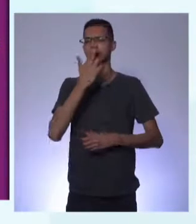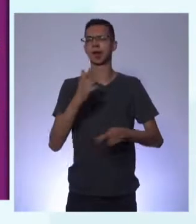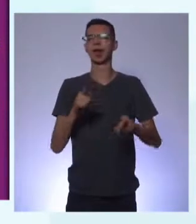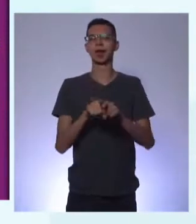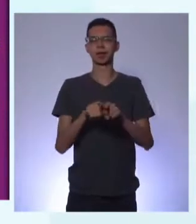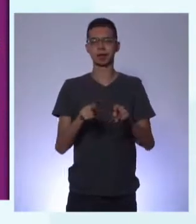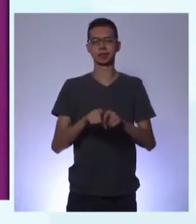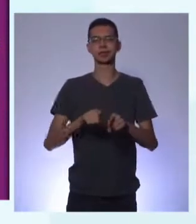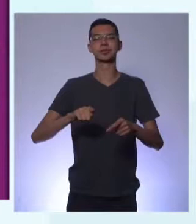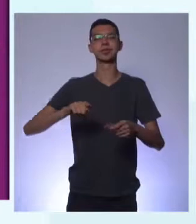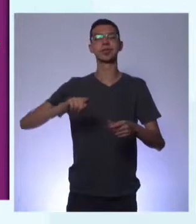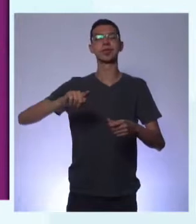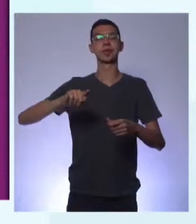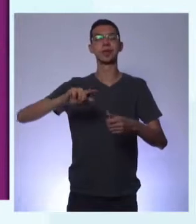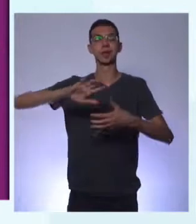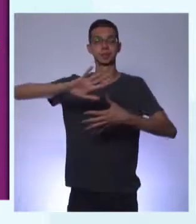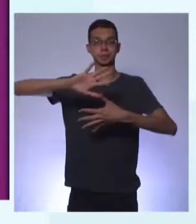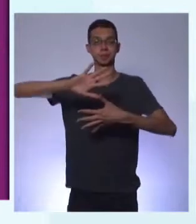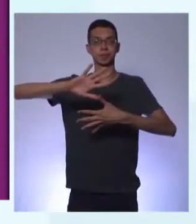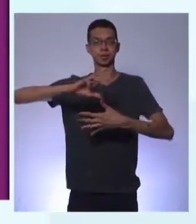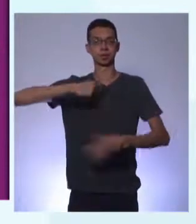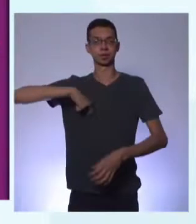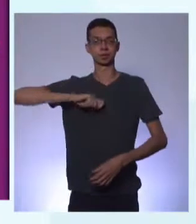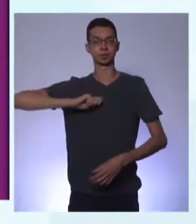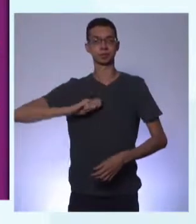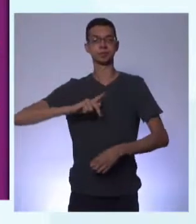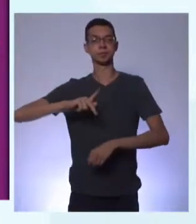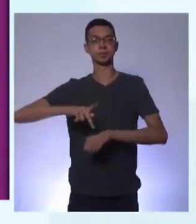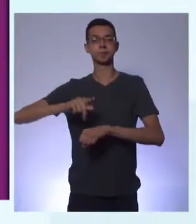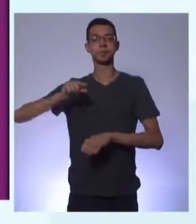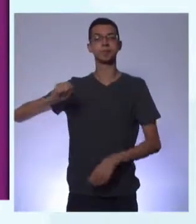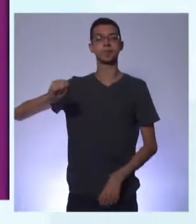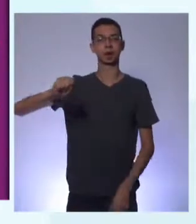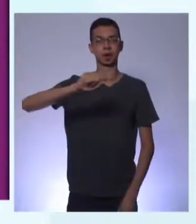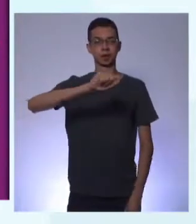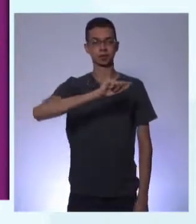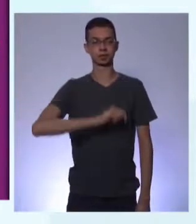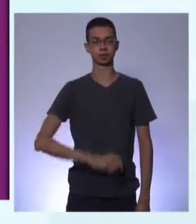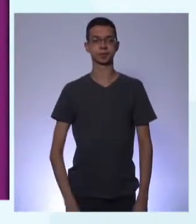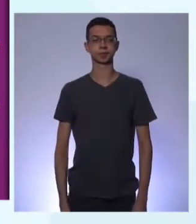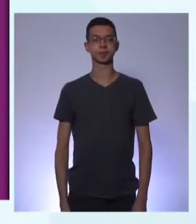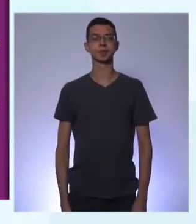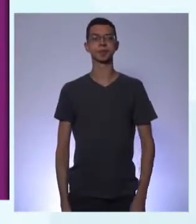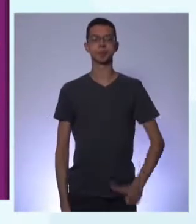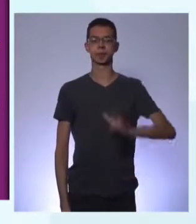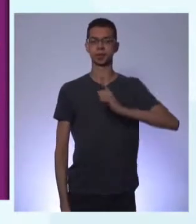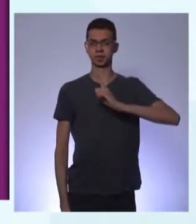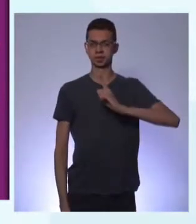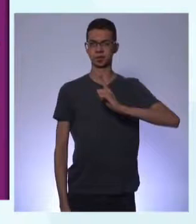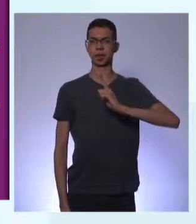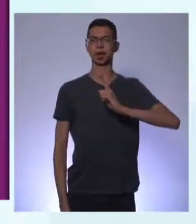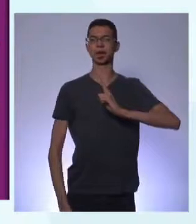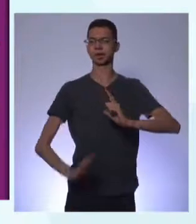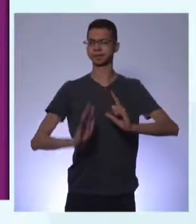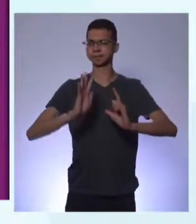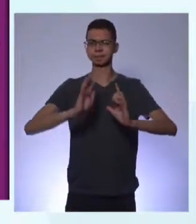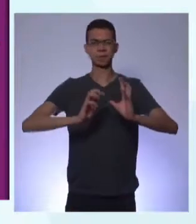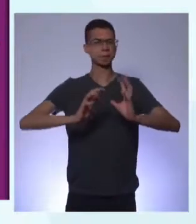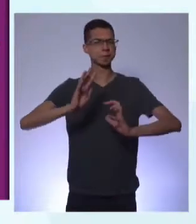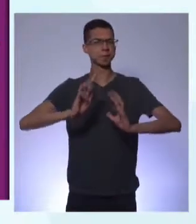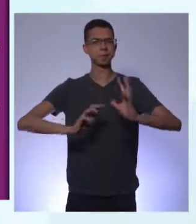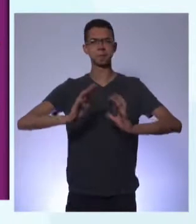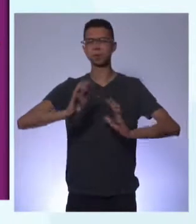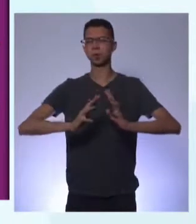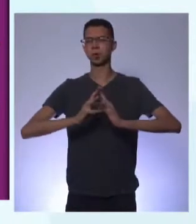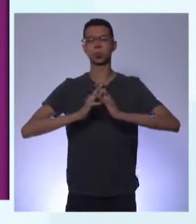na América Espanhola. E aí, nós teremos as rebeliões e os confrontos que foram realizados